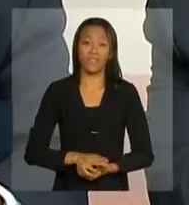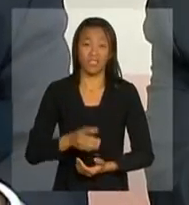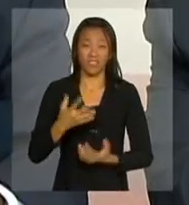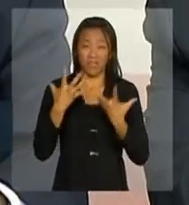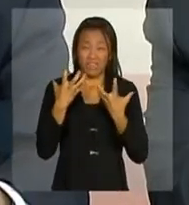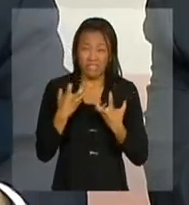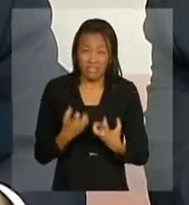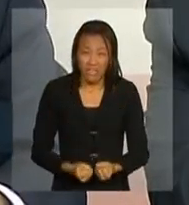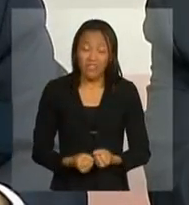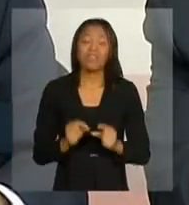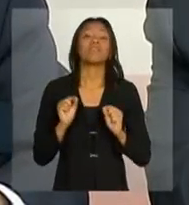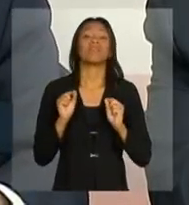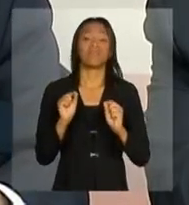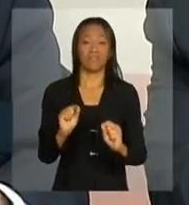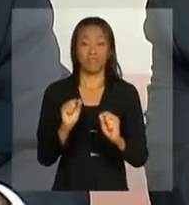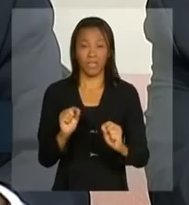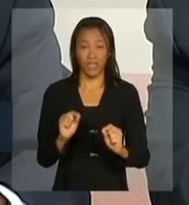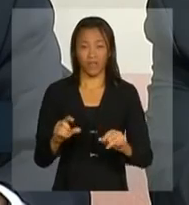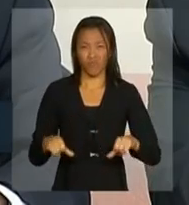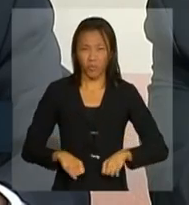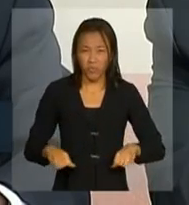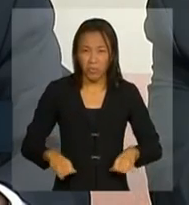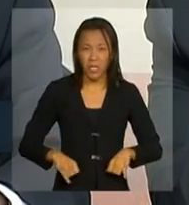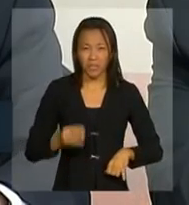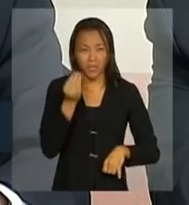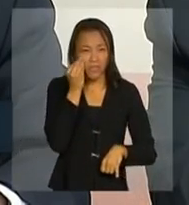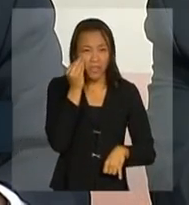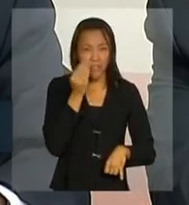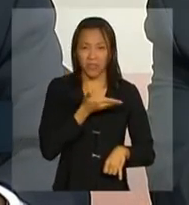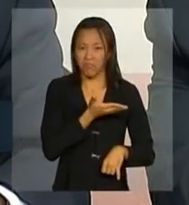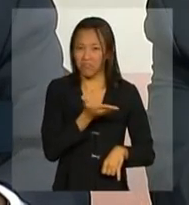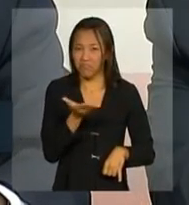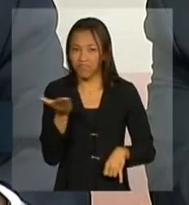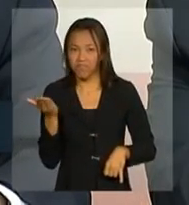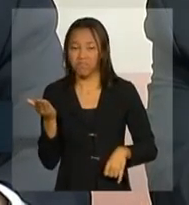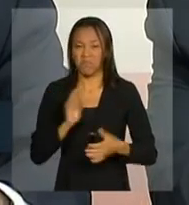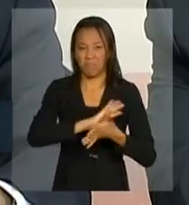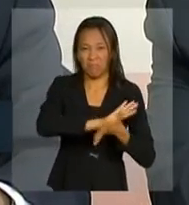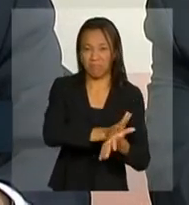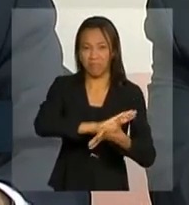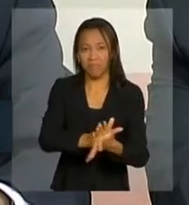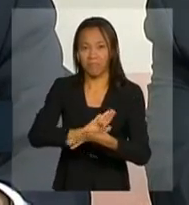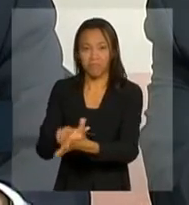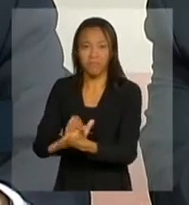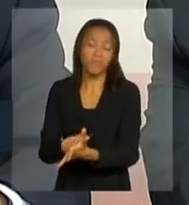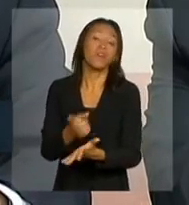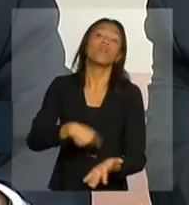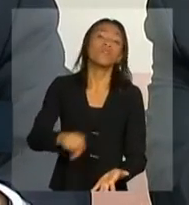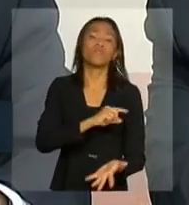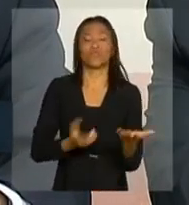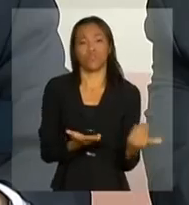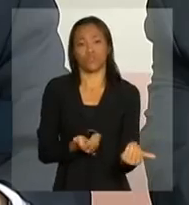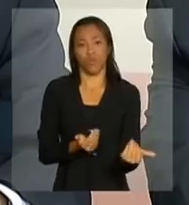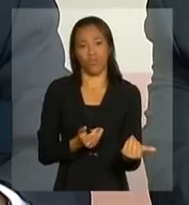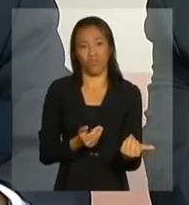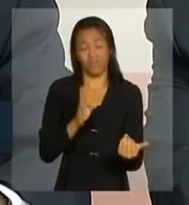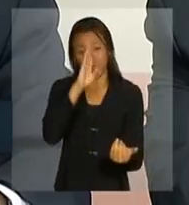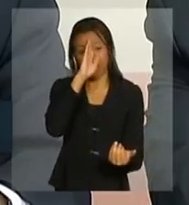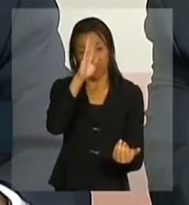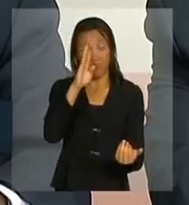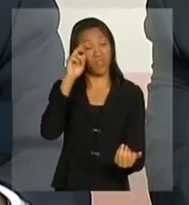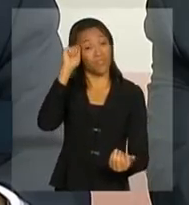diagnósticos eh de sofrimento e e do massacre sofrido pela juventude, particularmente da juventude negra,